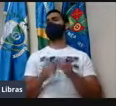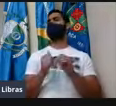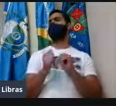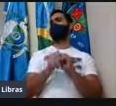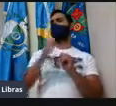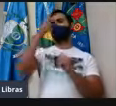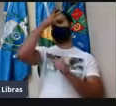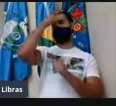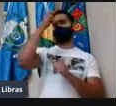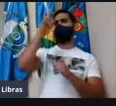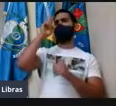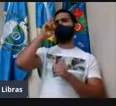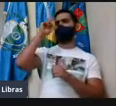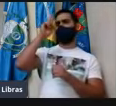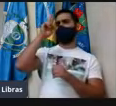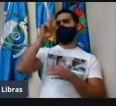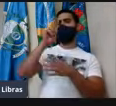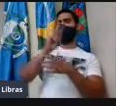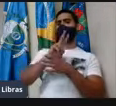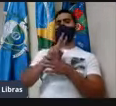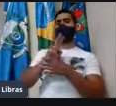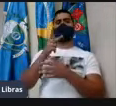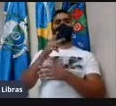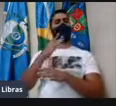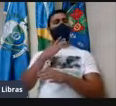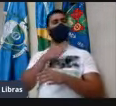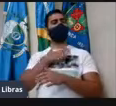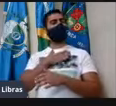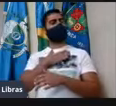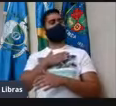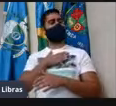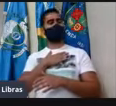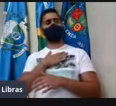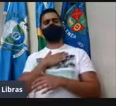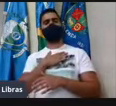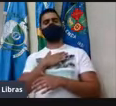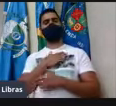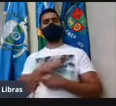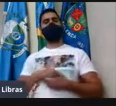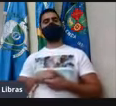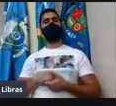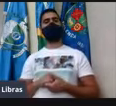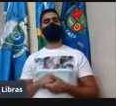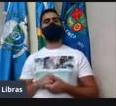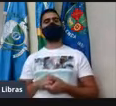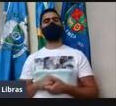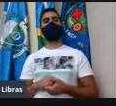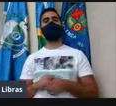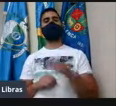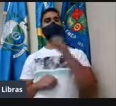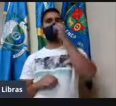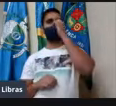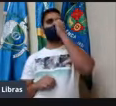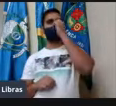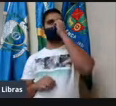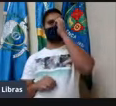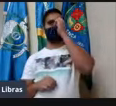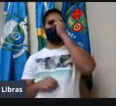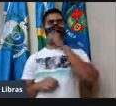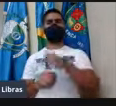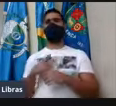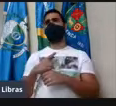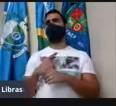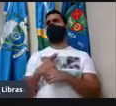que é a maior autoridade, de dizer que eu tenho que discordar, Juarez, das suas informações que